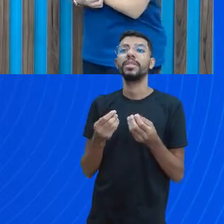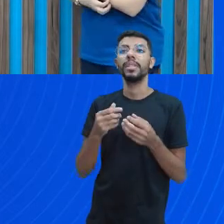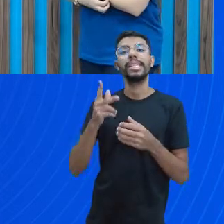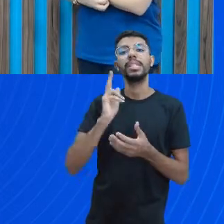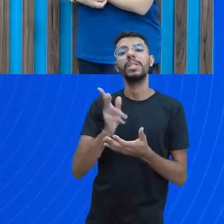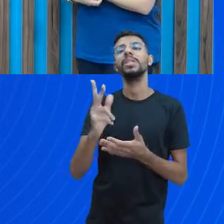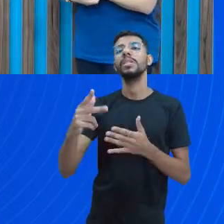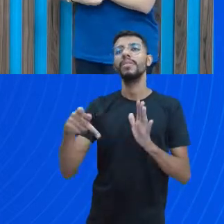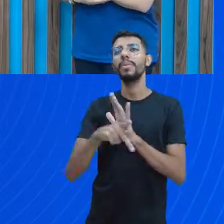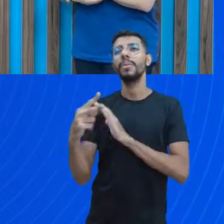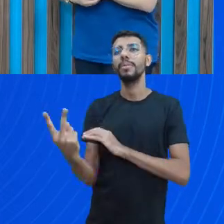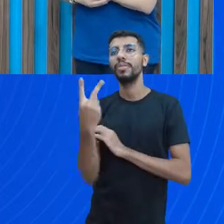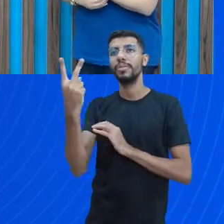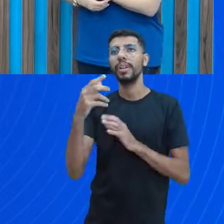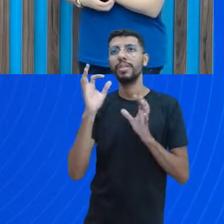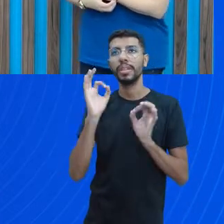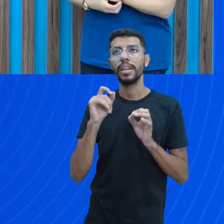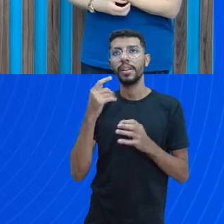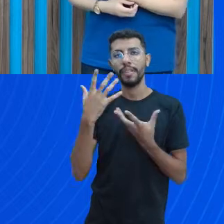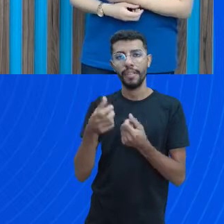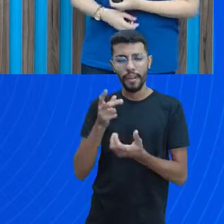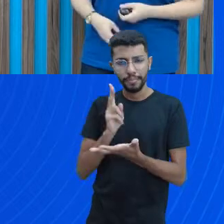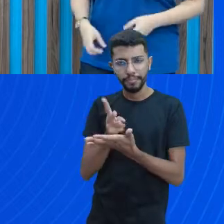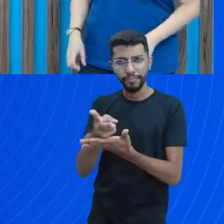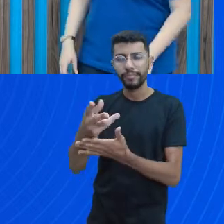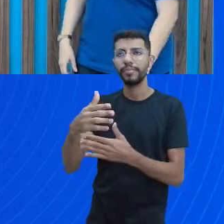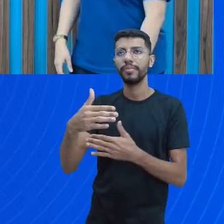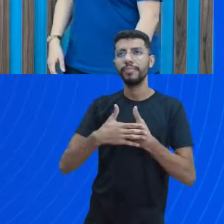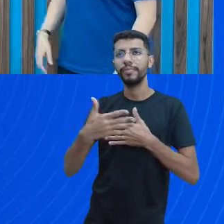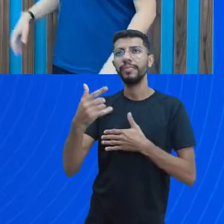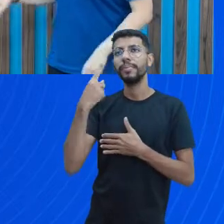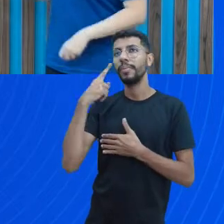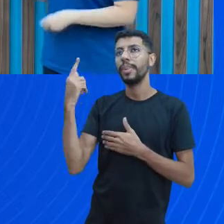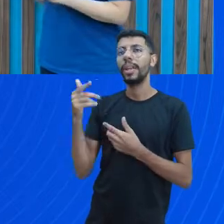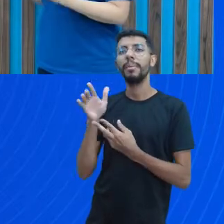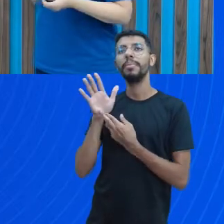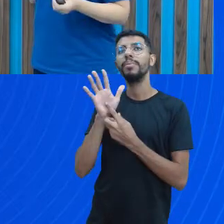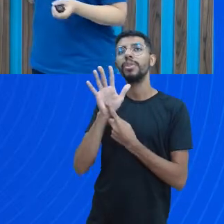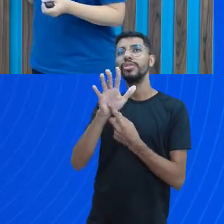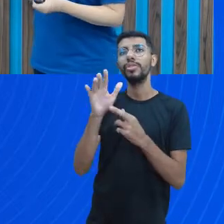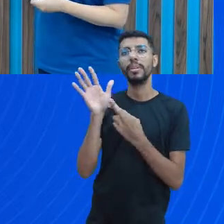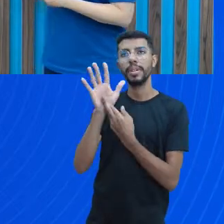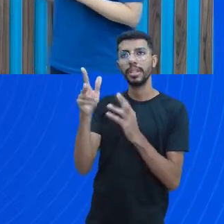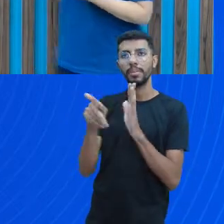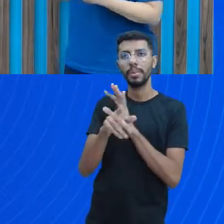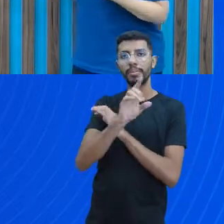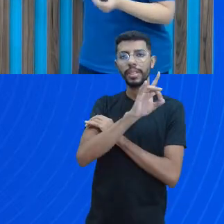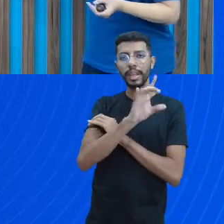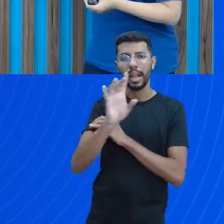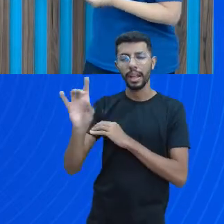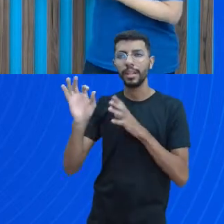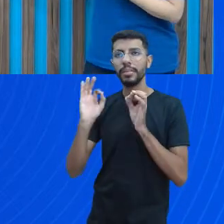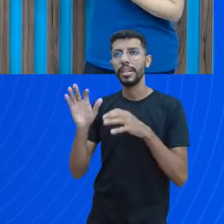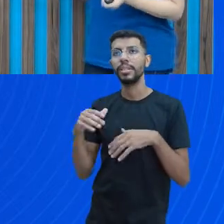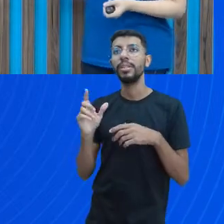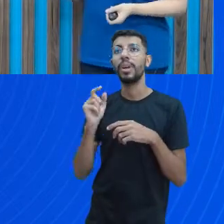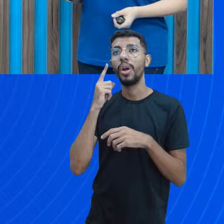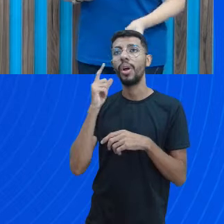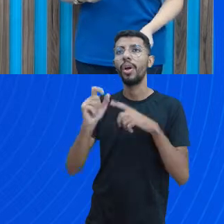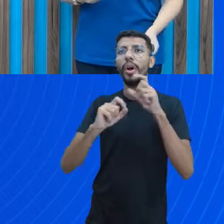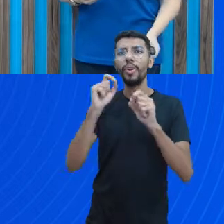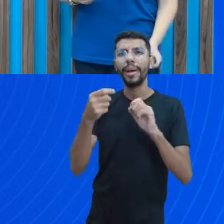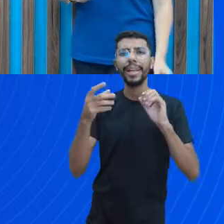avançando, que ele colocou aí a representação de cada um dos termos, tá? Aí tem o rapaz pensando o que é que cada um desses